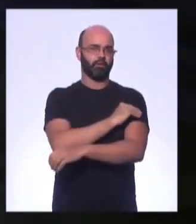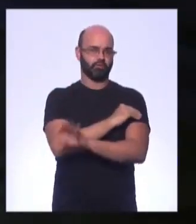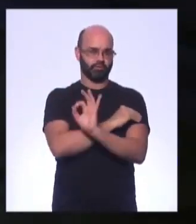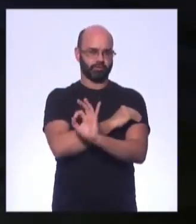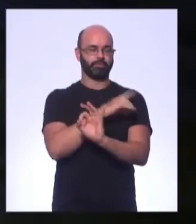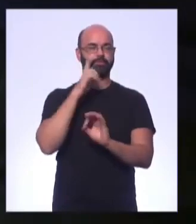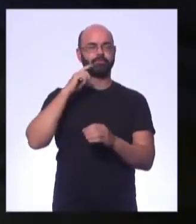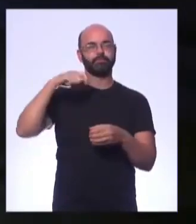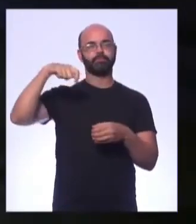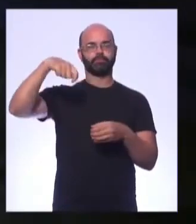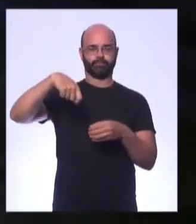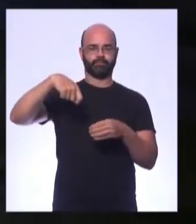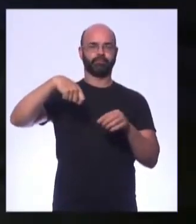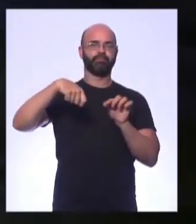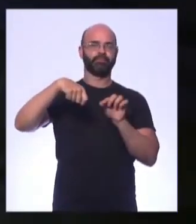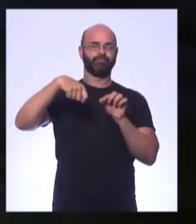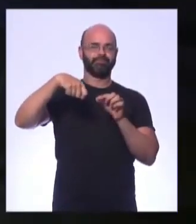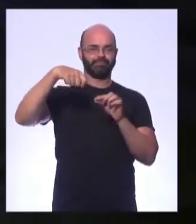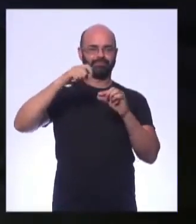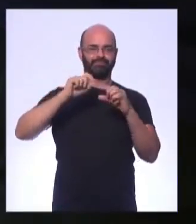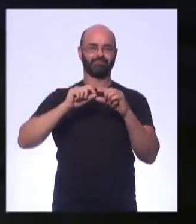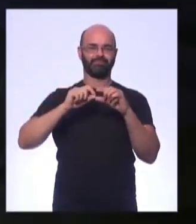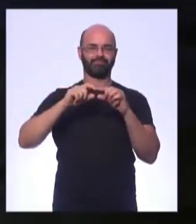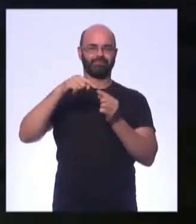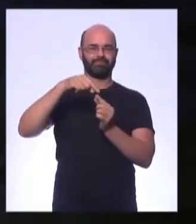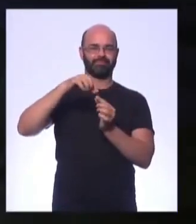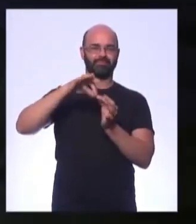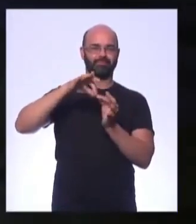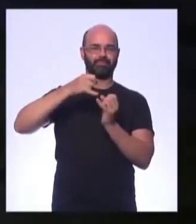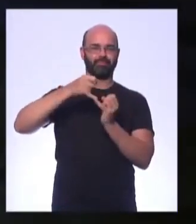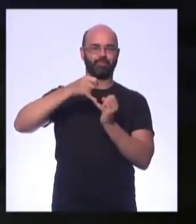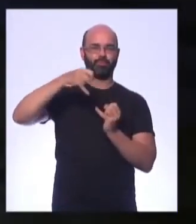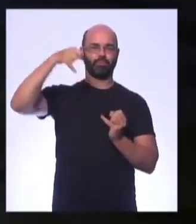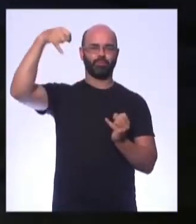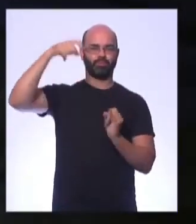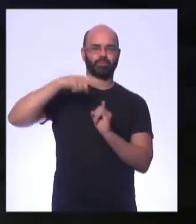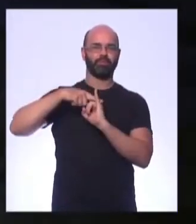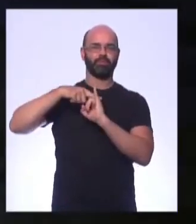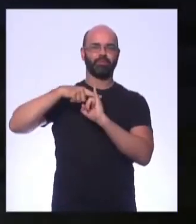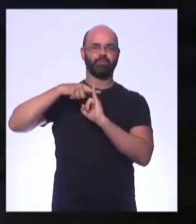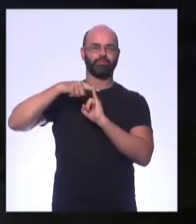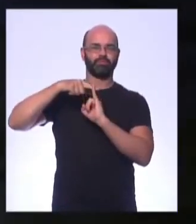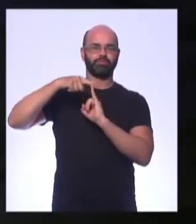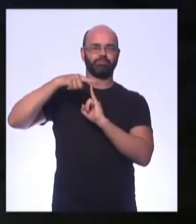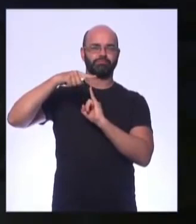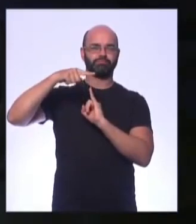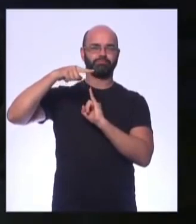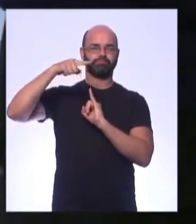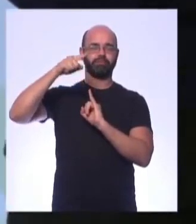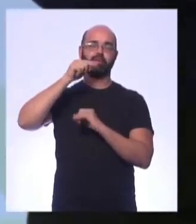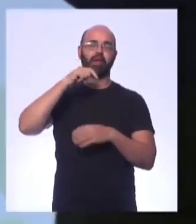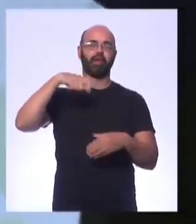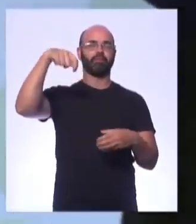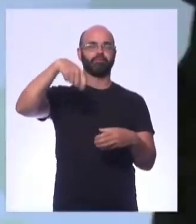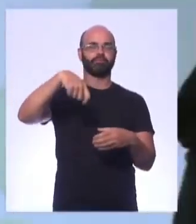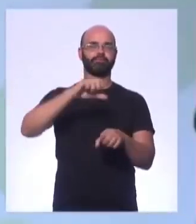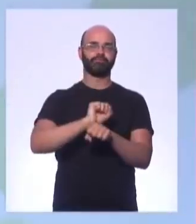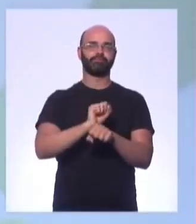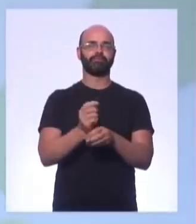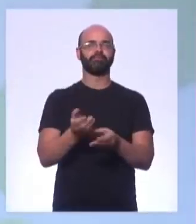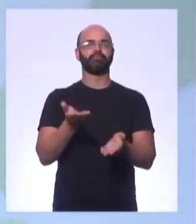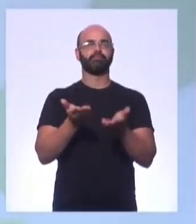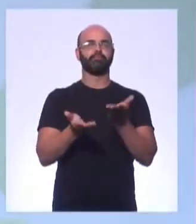ali a altura da coluna. Então ao colocar agora na água, eu esperei um tempo, eles entraram em equilíbrio